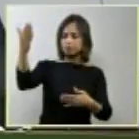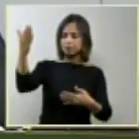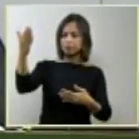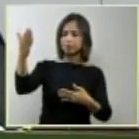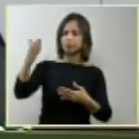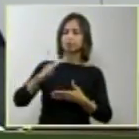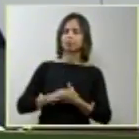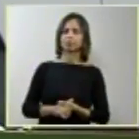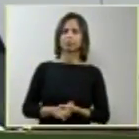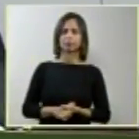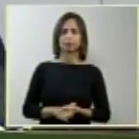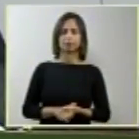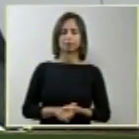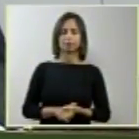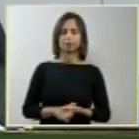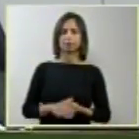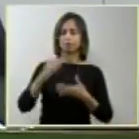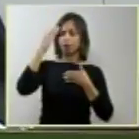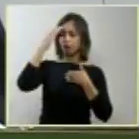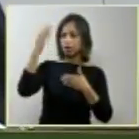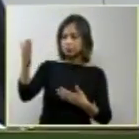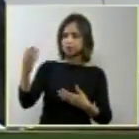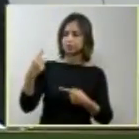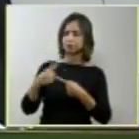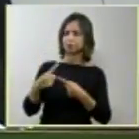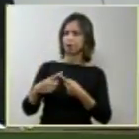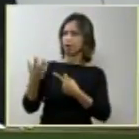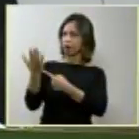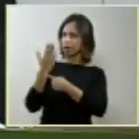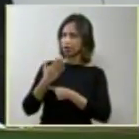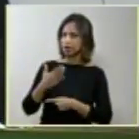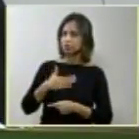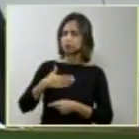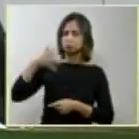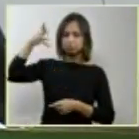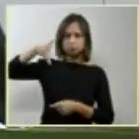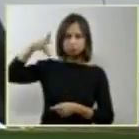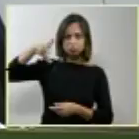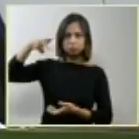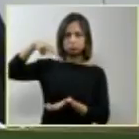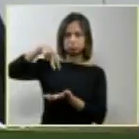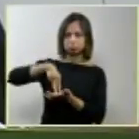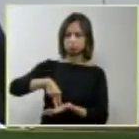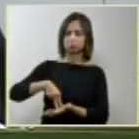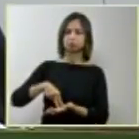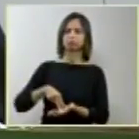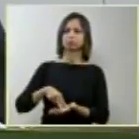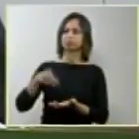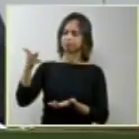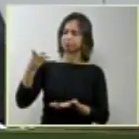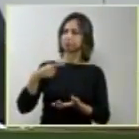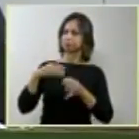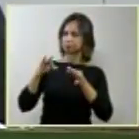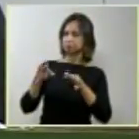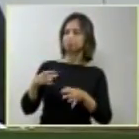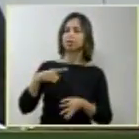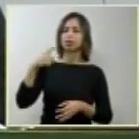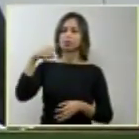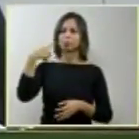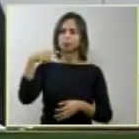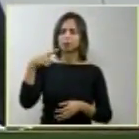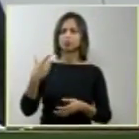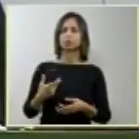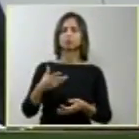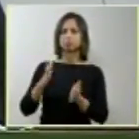A colaboração. Eu que agradeço. A colaboração importante do ilustre deputado